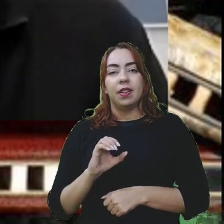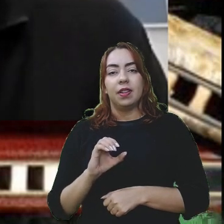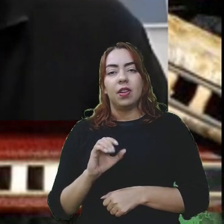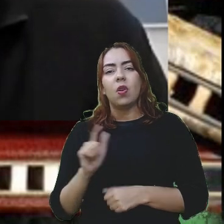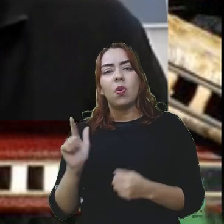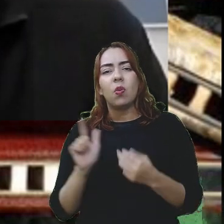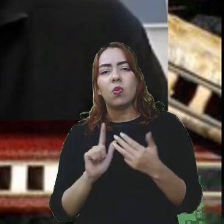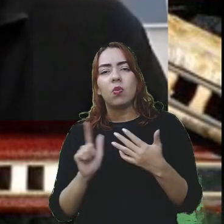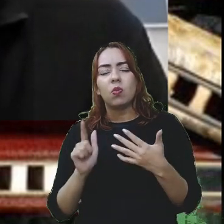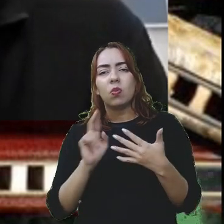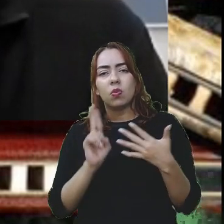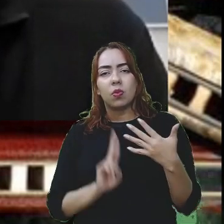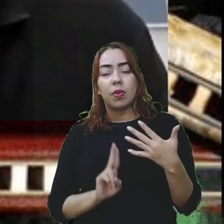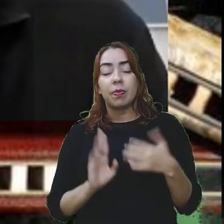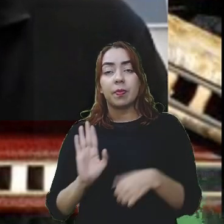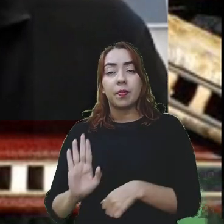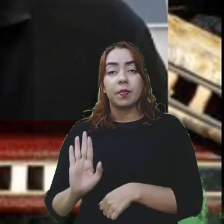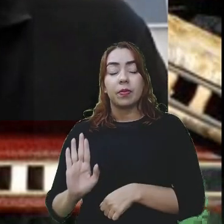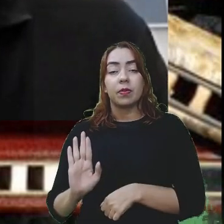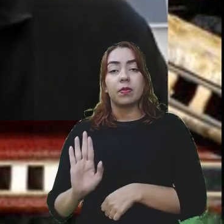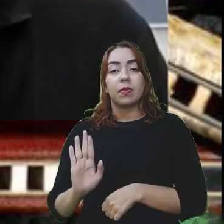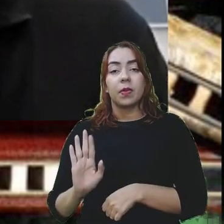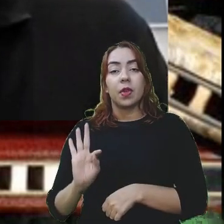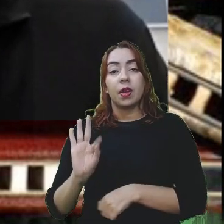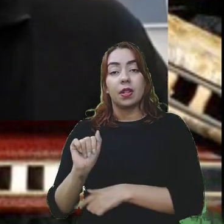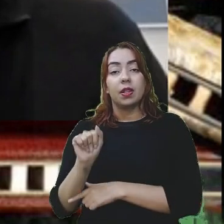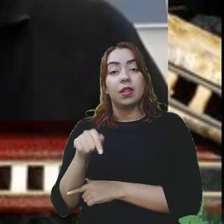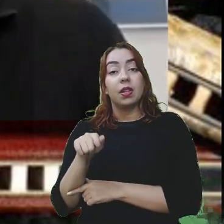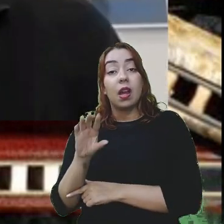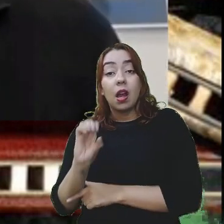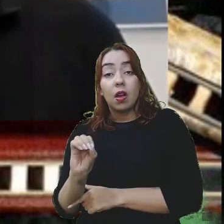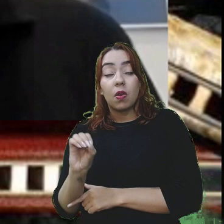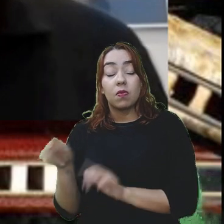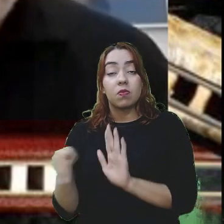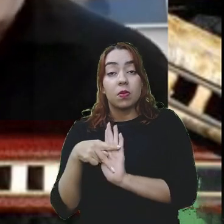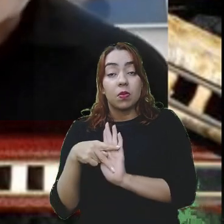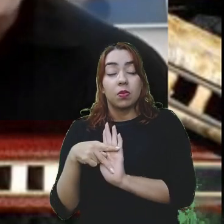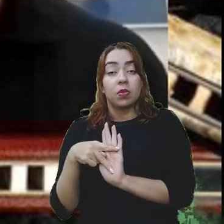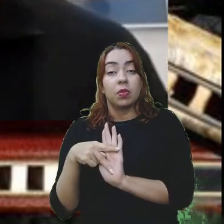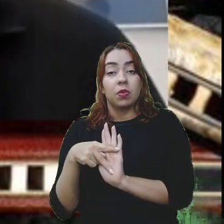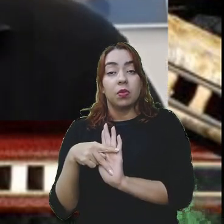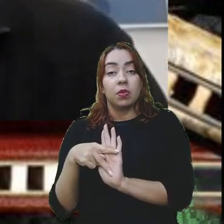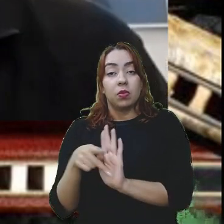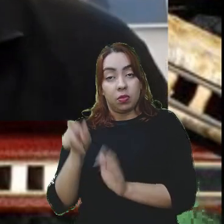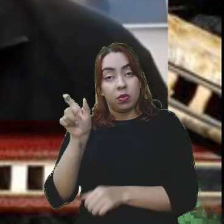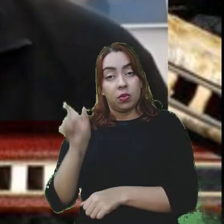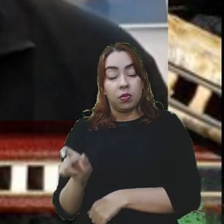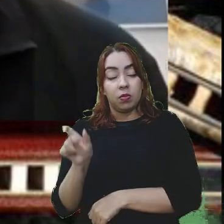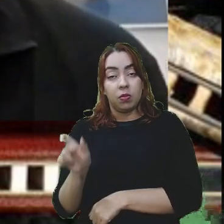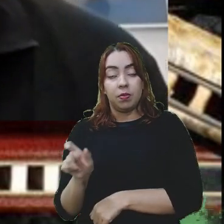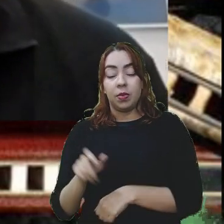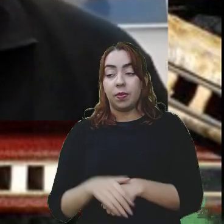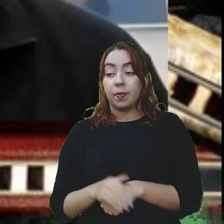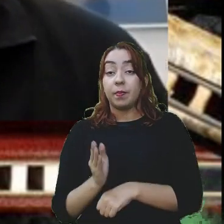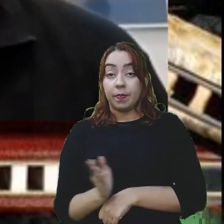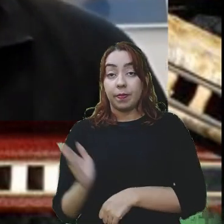encontro com o tango, com o Piazzolla, com a música do Piazzolla? Piazzolla, na verdade, ele